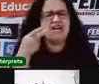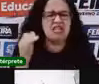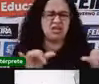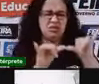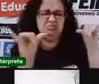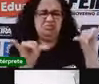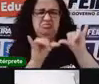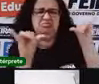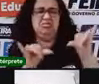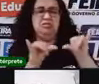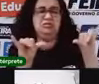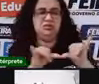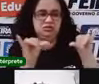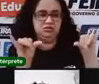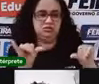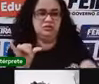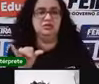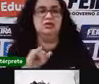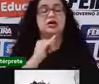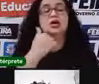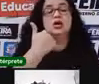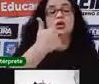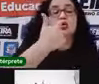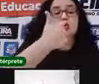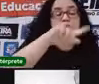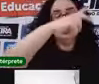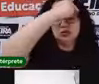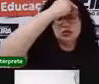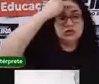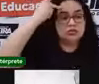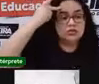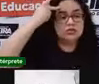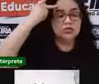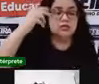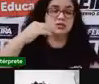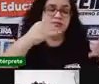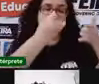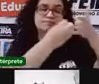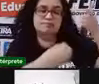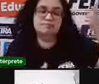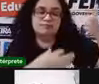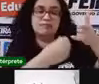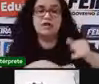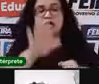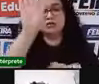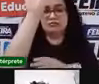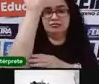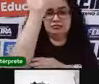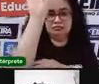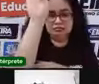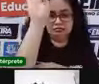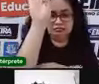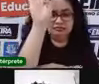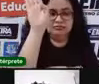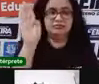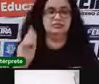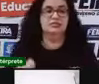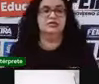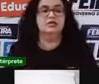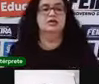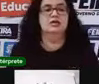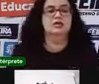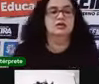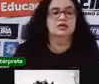bobagem, eu dou a oportunidade do outro falar, eu levanto a mão, não é? Lá, ó, naquele